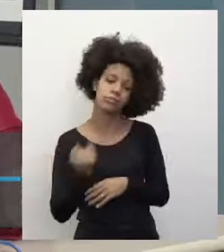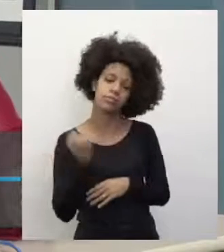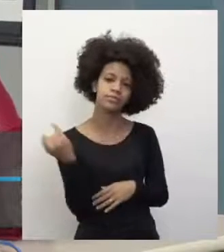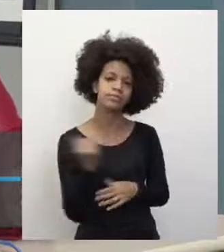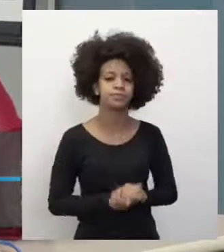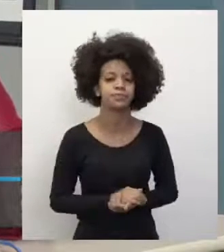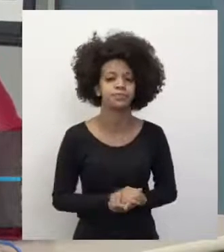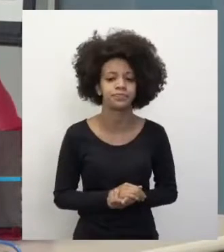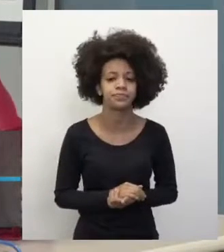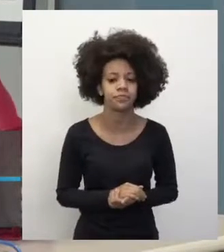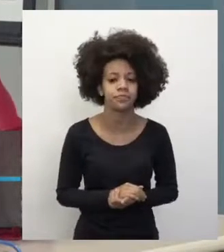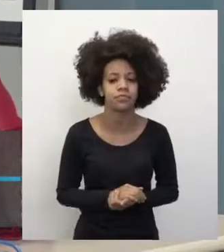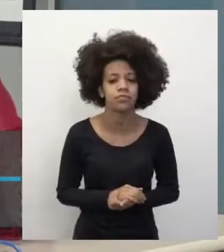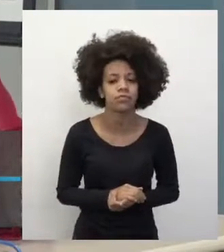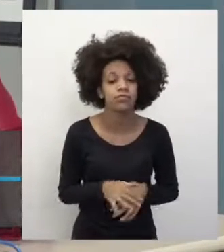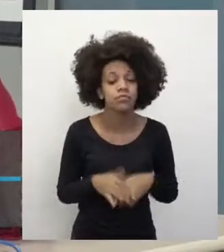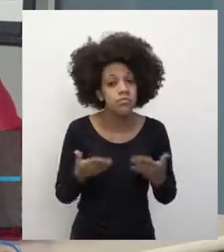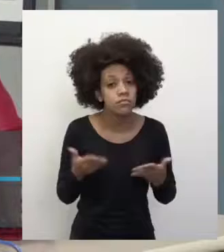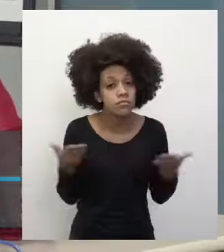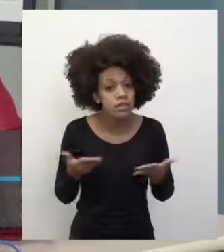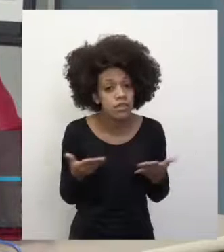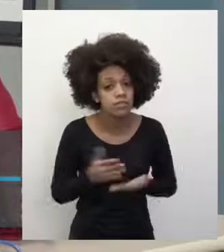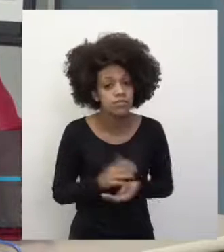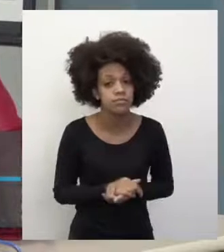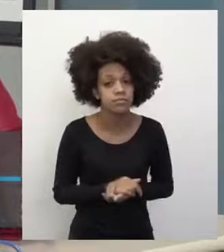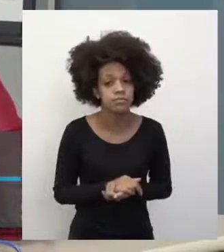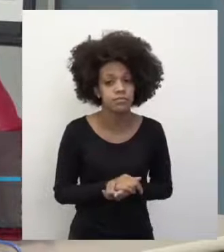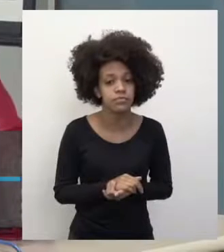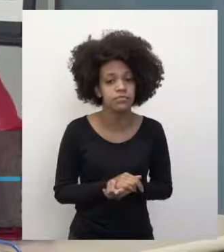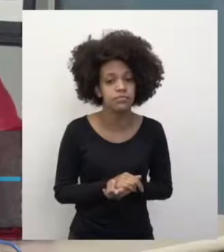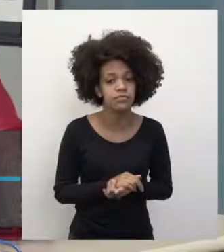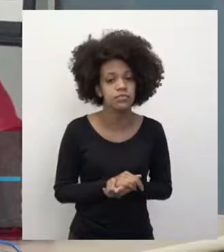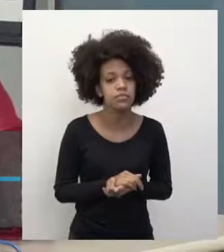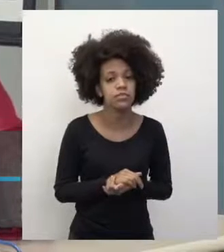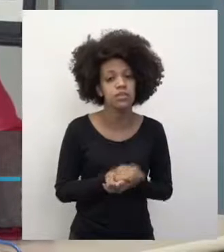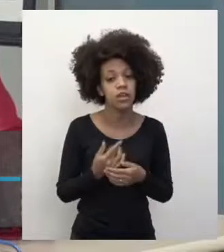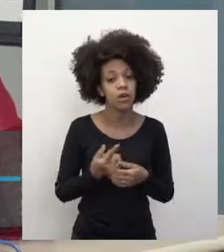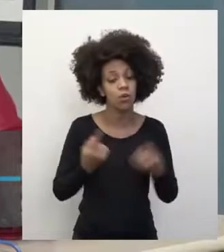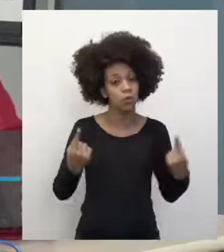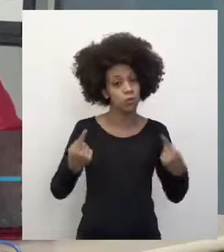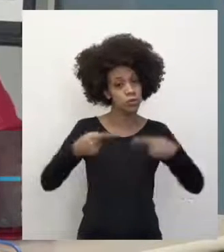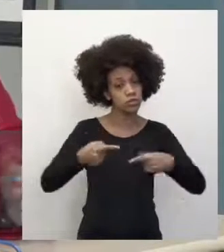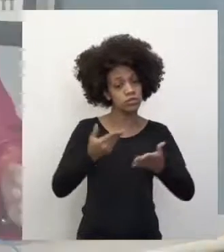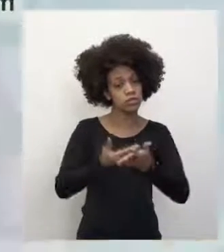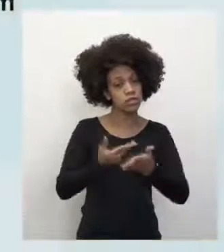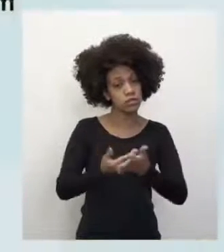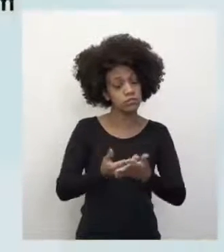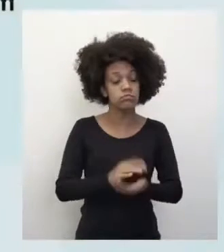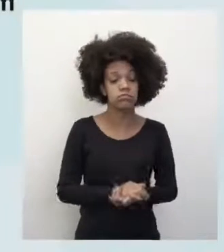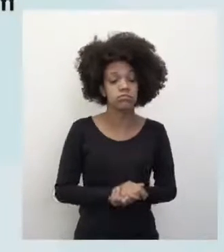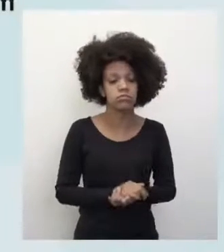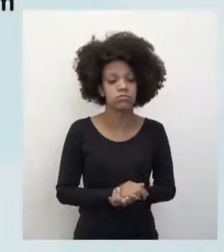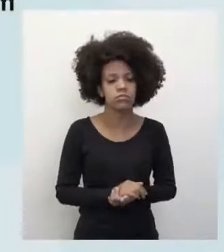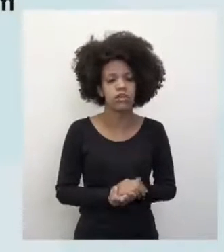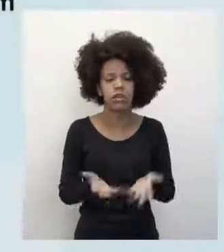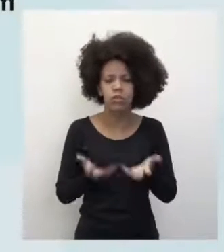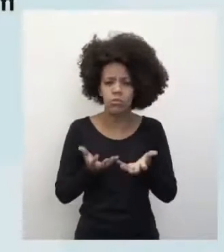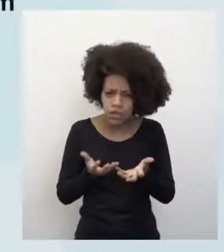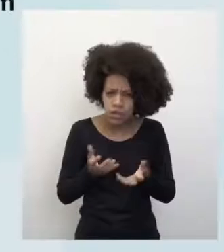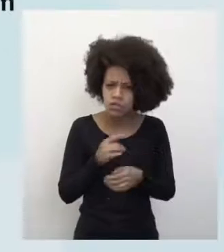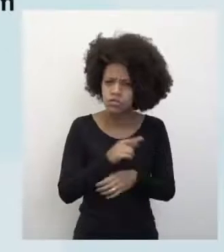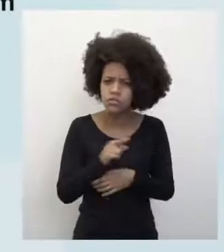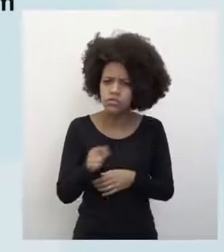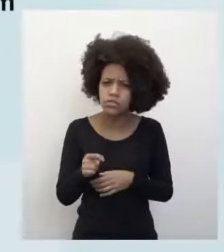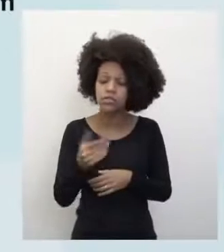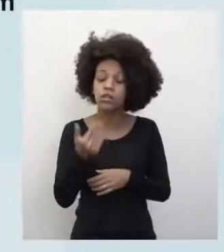só. Então, agora, a gente vai colocar o nosso desafio da aula de hoje. Eu gostaria, né,